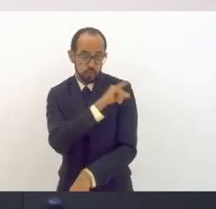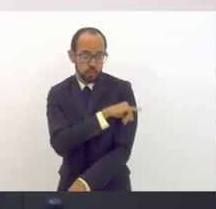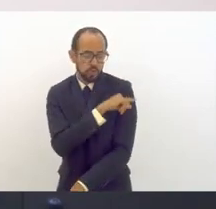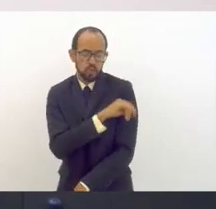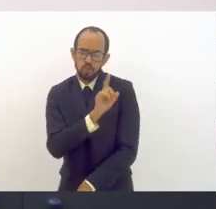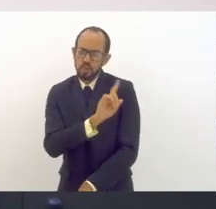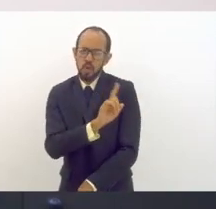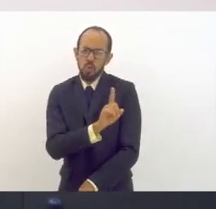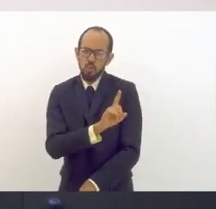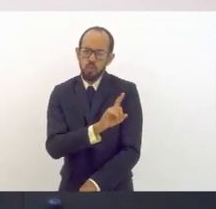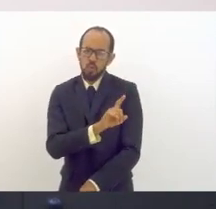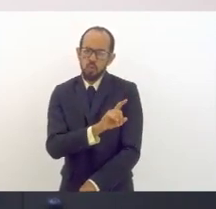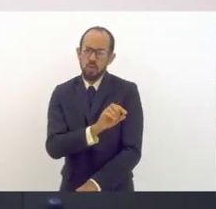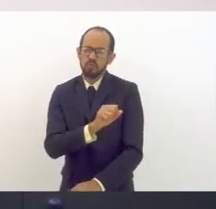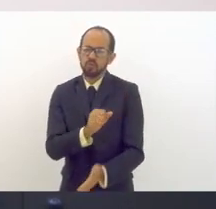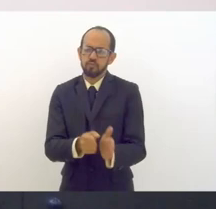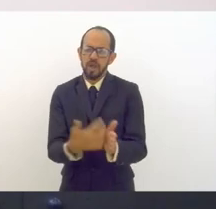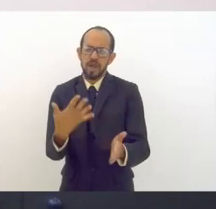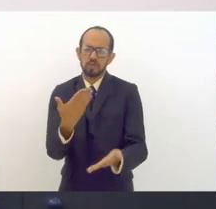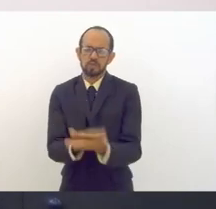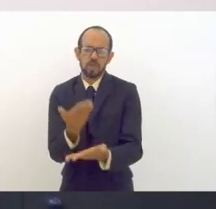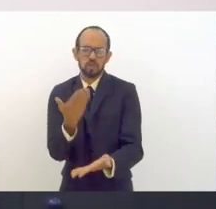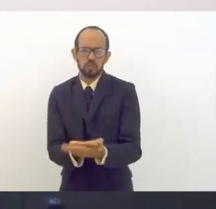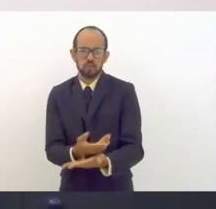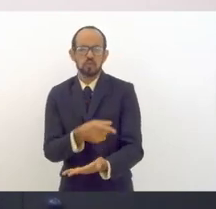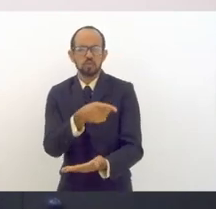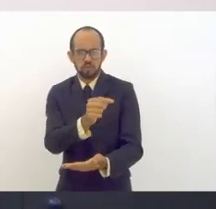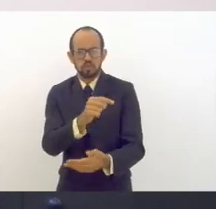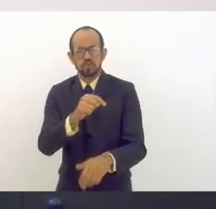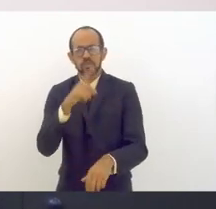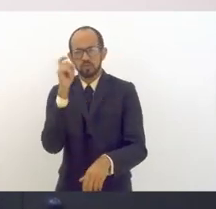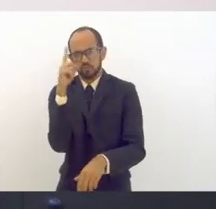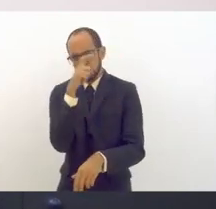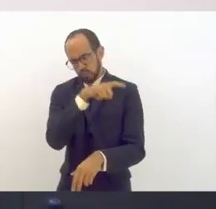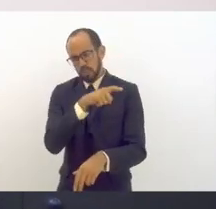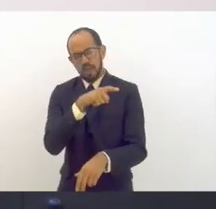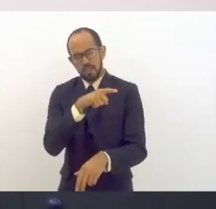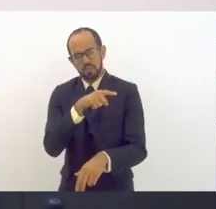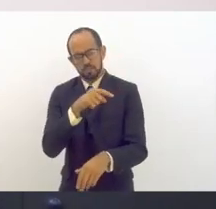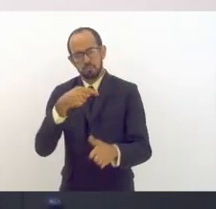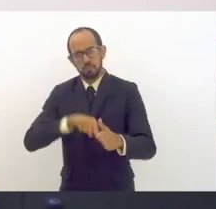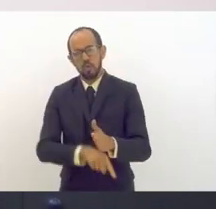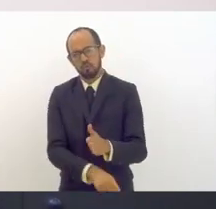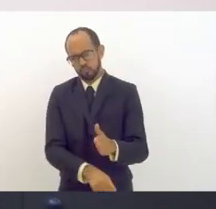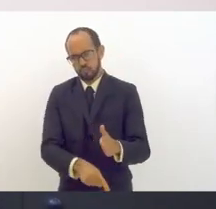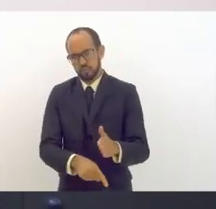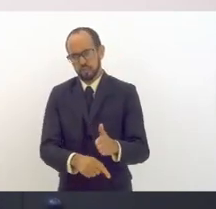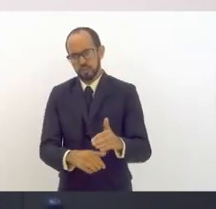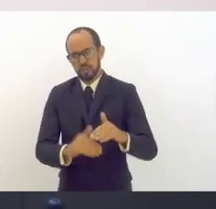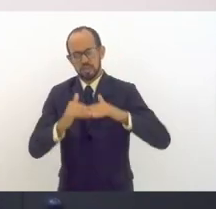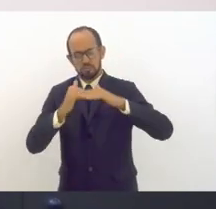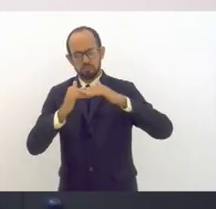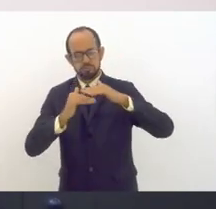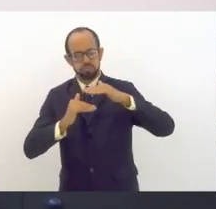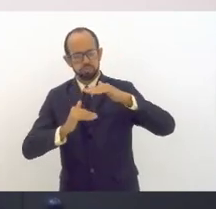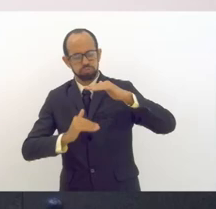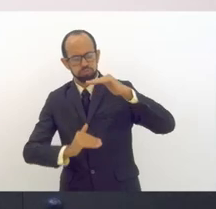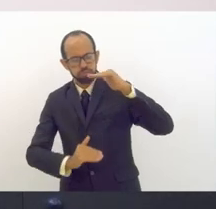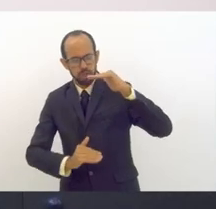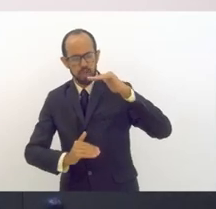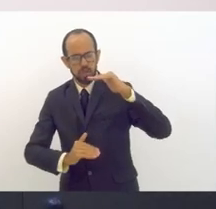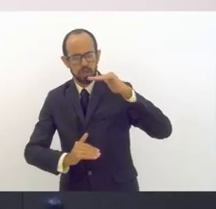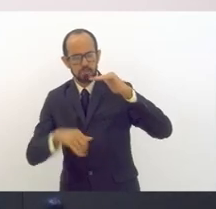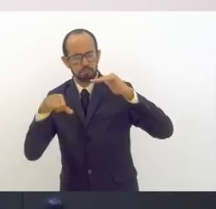estudantes viram as suas dificuldades de aprendizagem aprofundadas na pandemia, as desigualdades educacionais se aprofundaram, o acesso aos